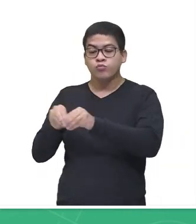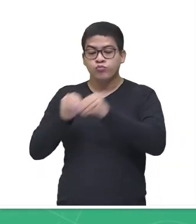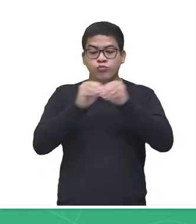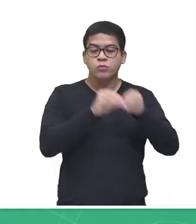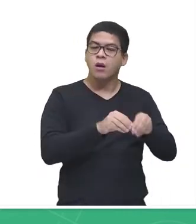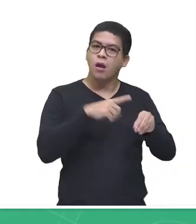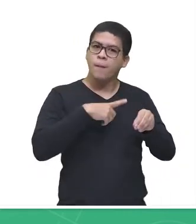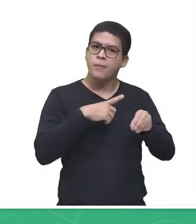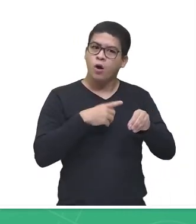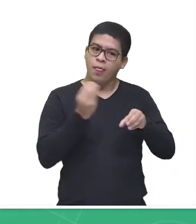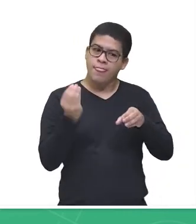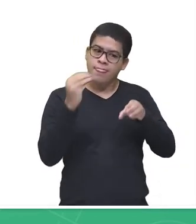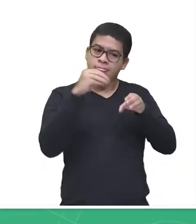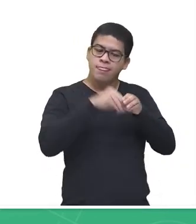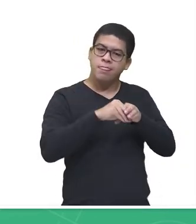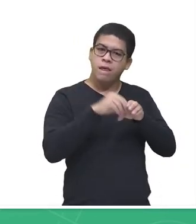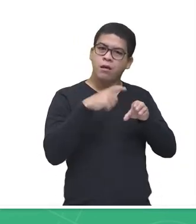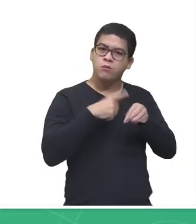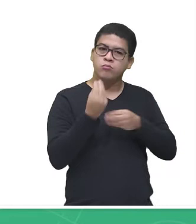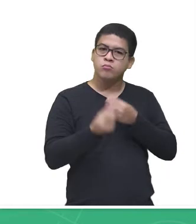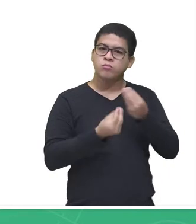da célula.